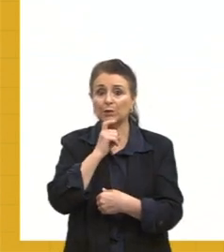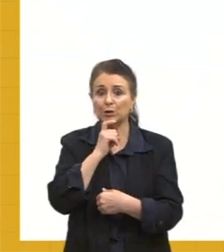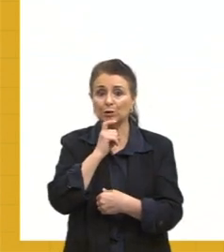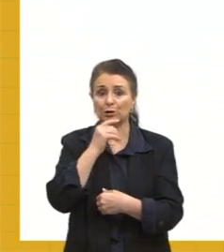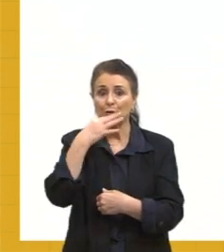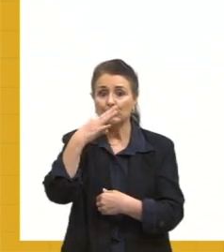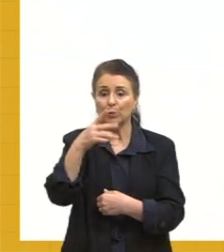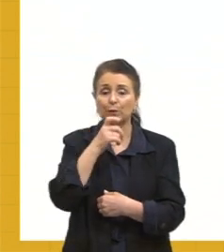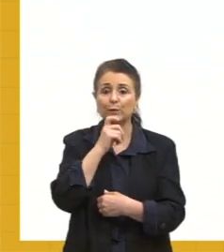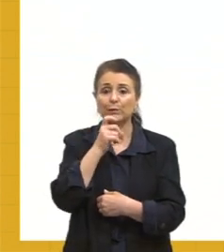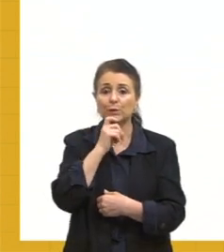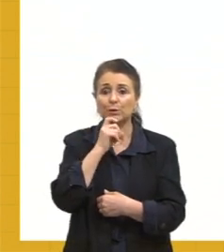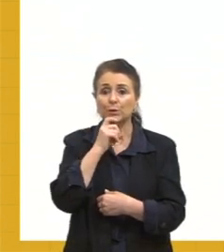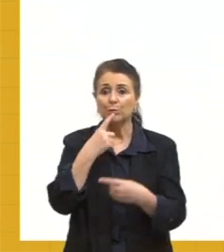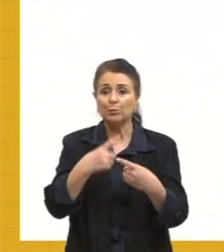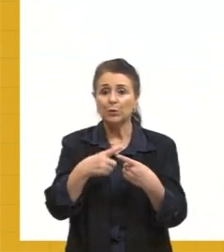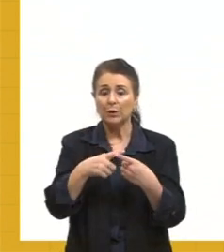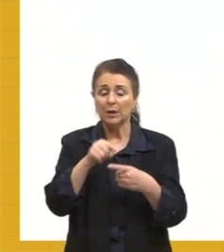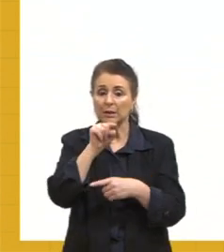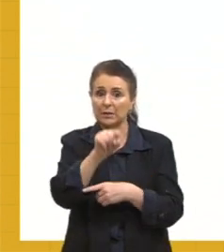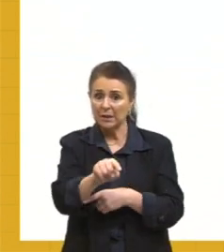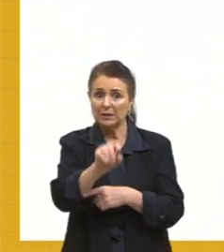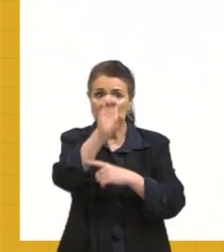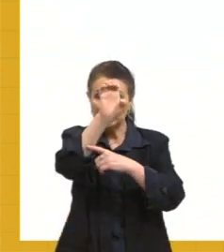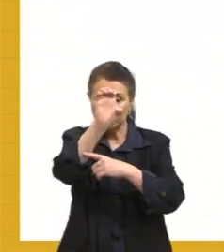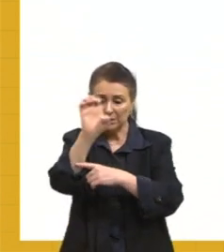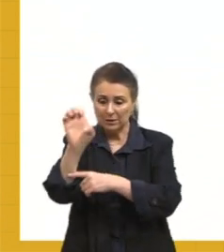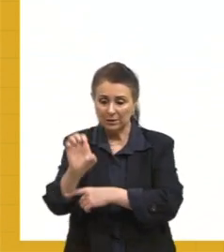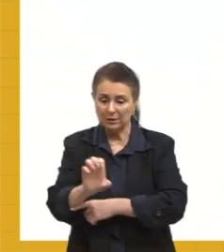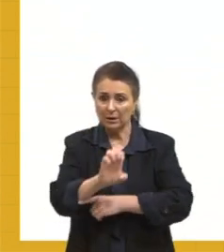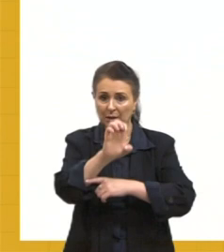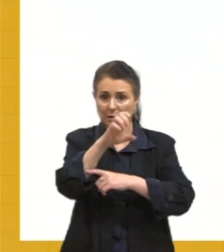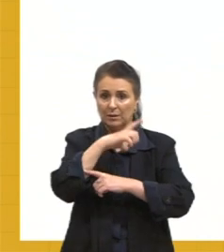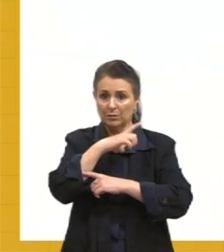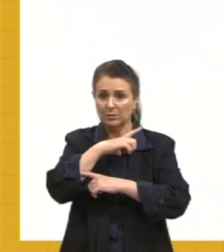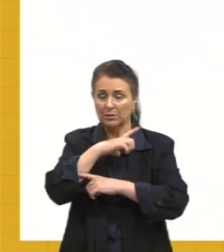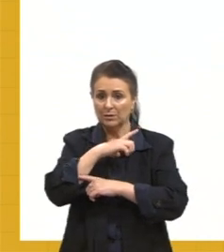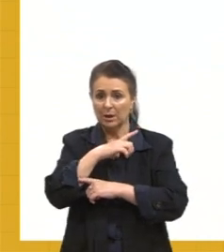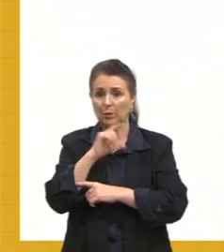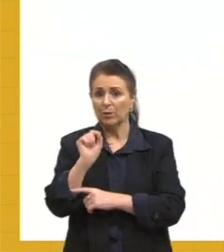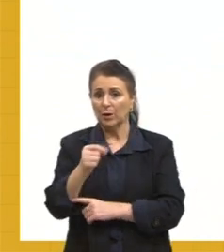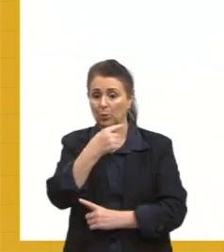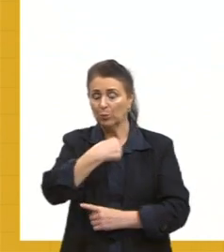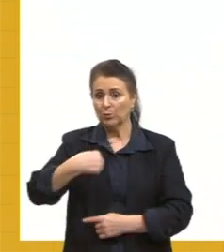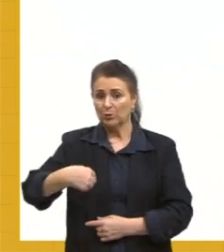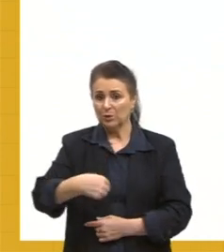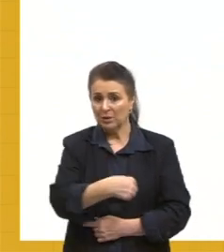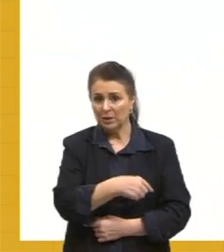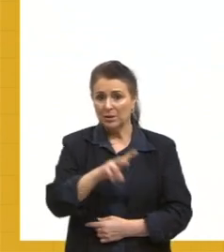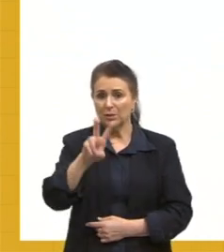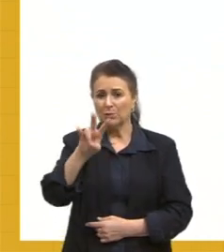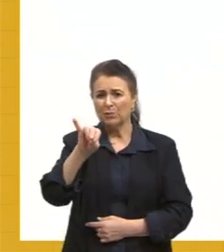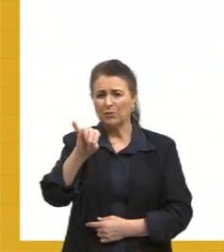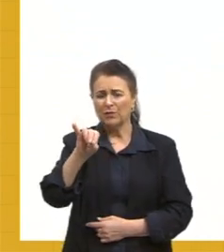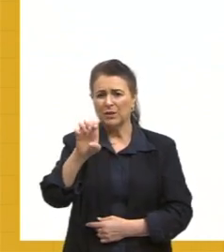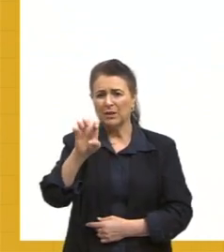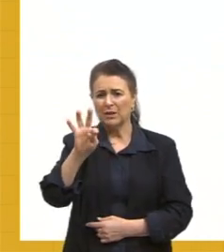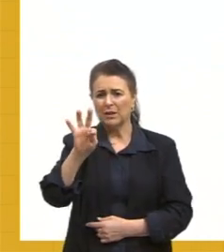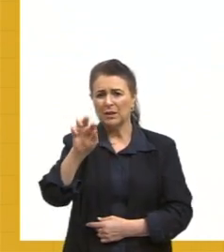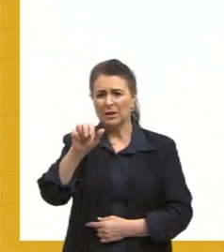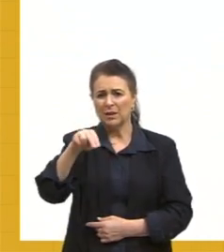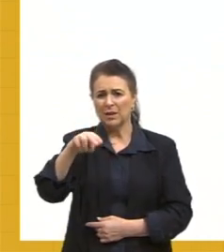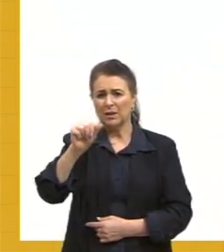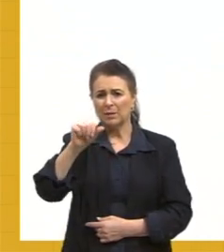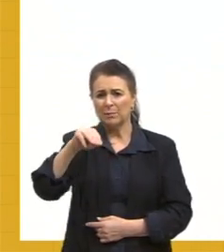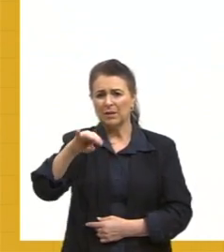porque porque nesses estados nós temos a presença do chinês do vietnamita e de outras línguas